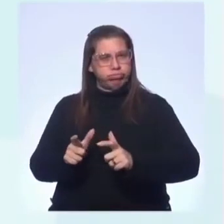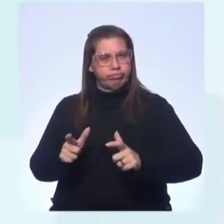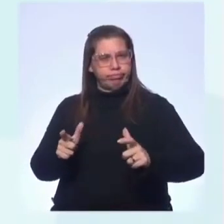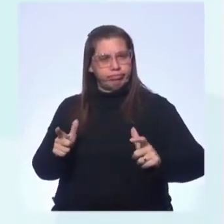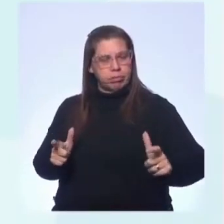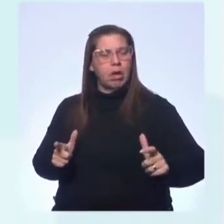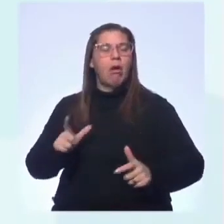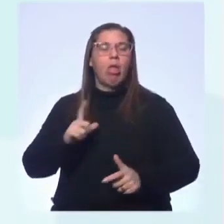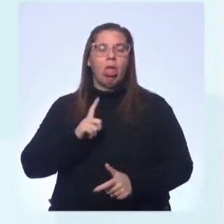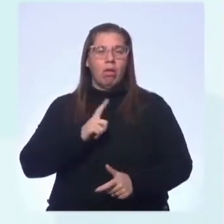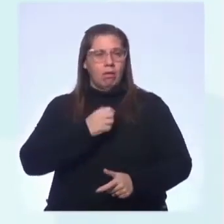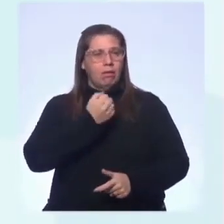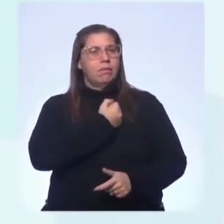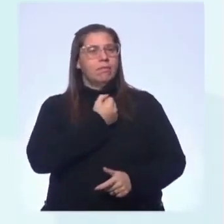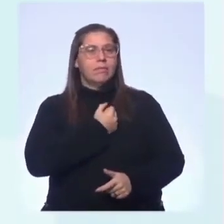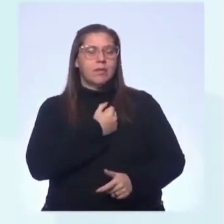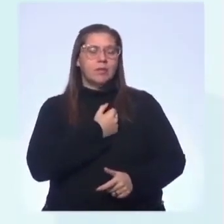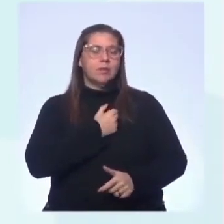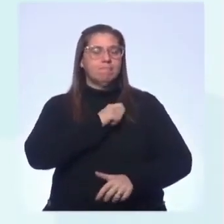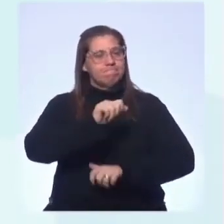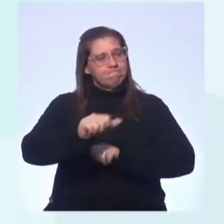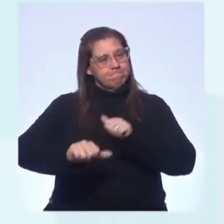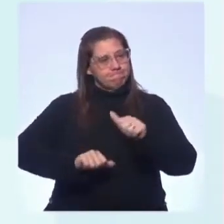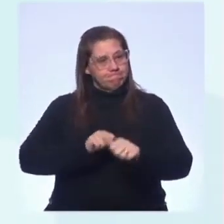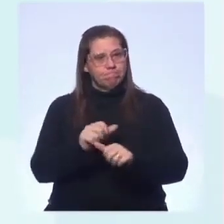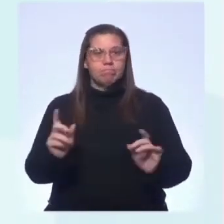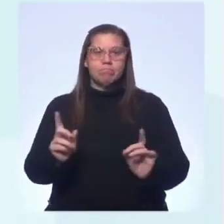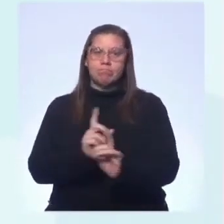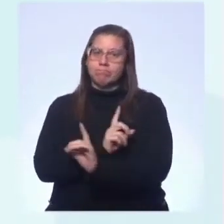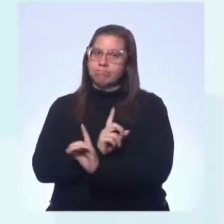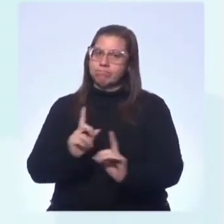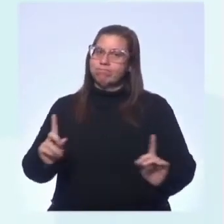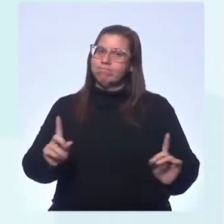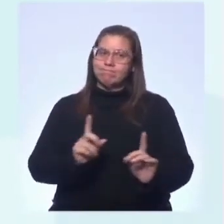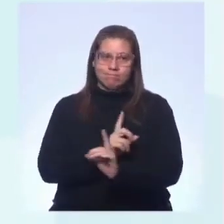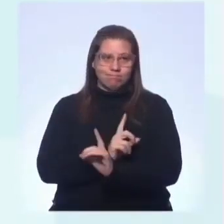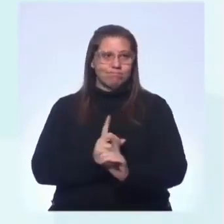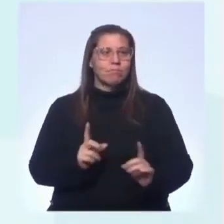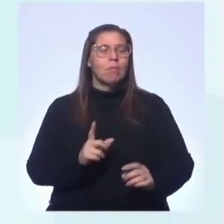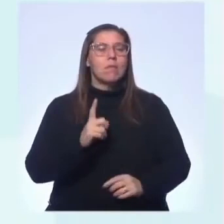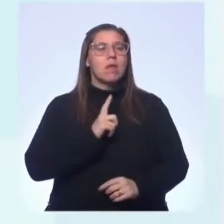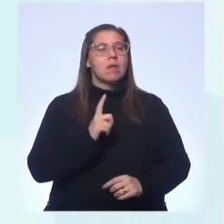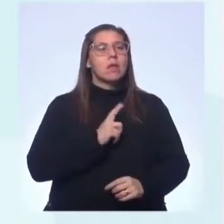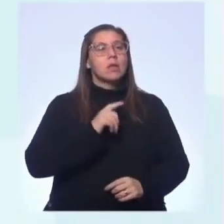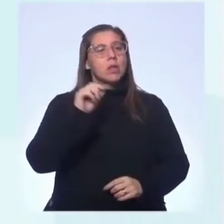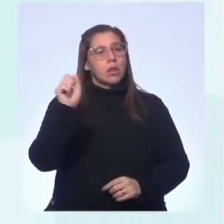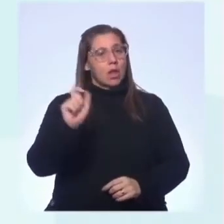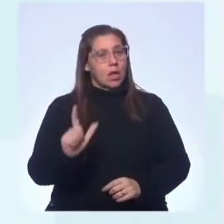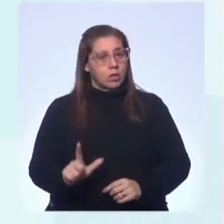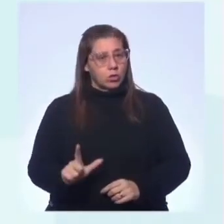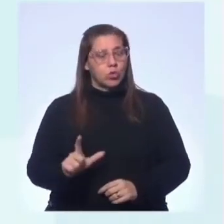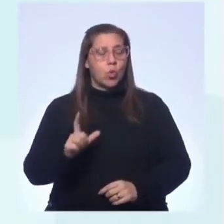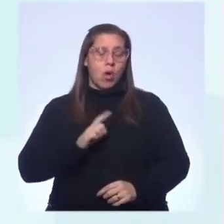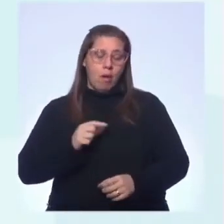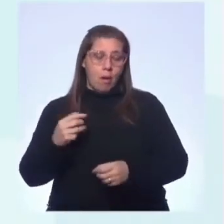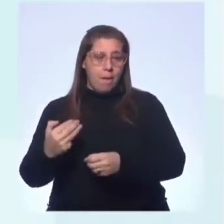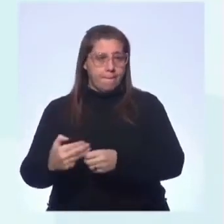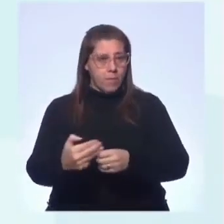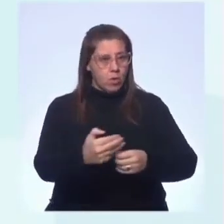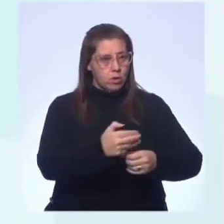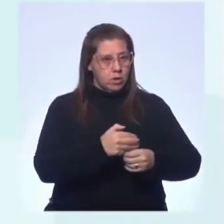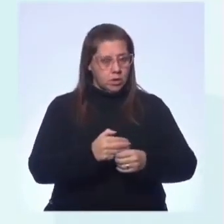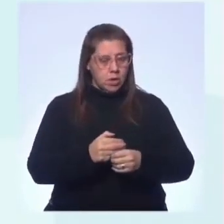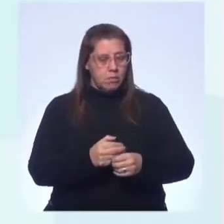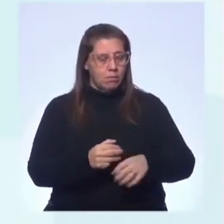aí o maior número de deslocamento populacional. Então nós temos as partes em azul, que são os municípios